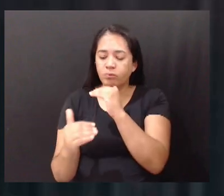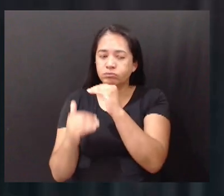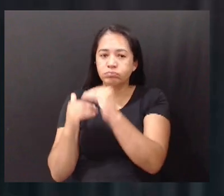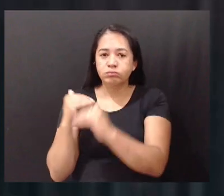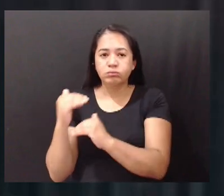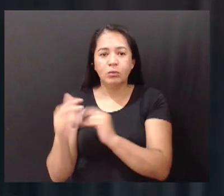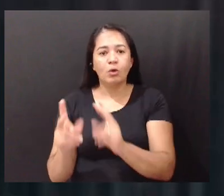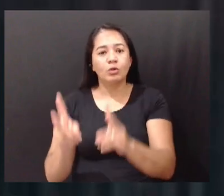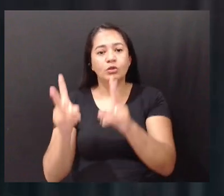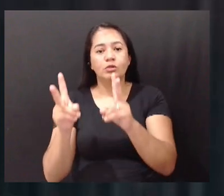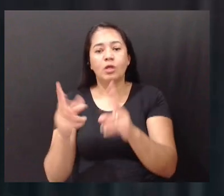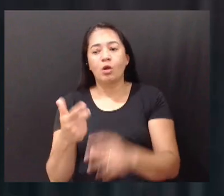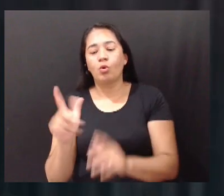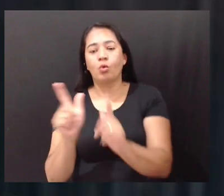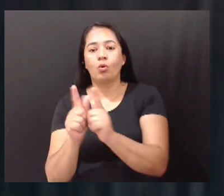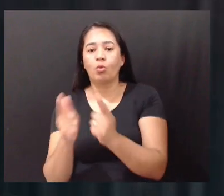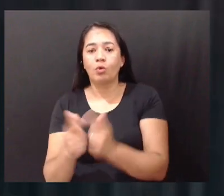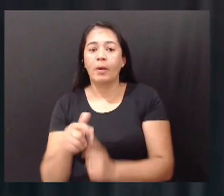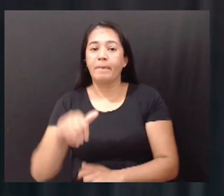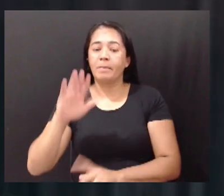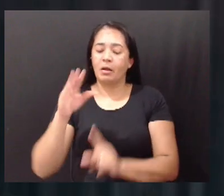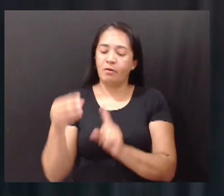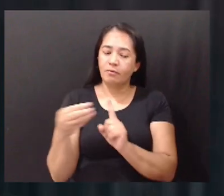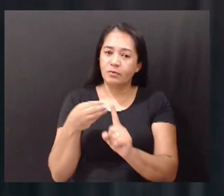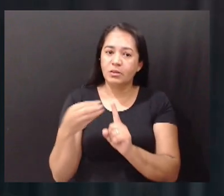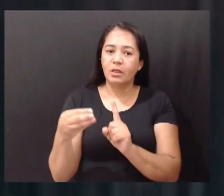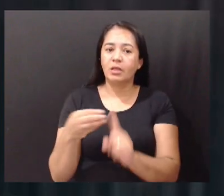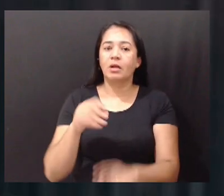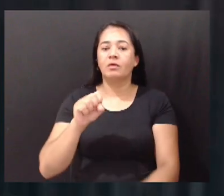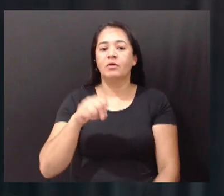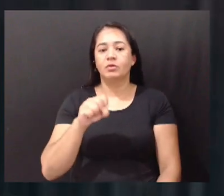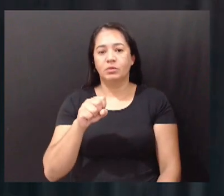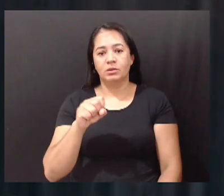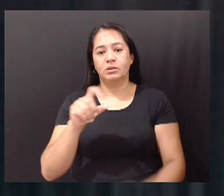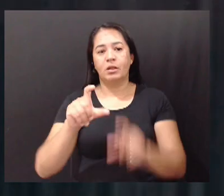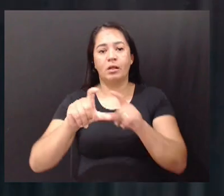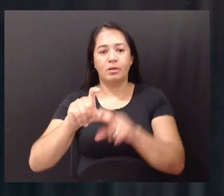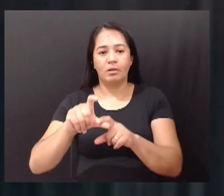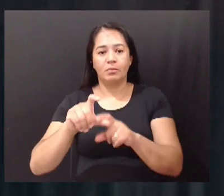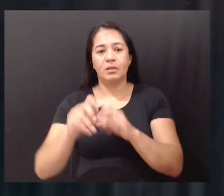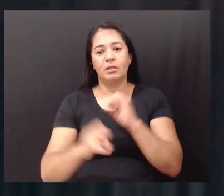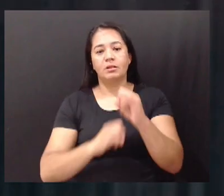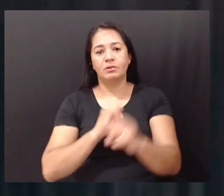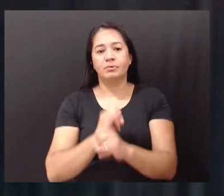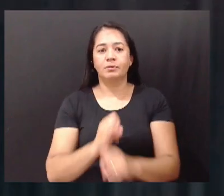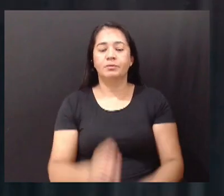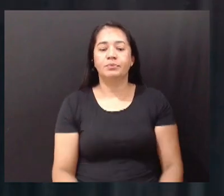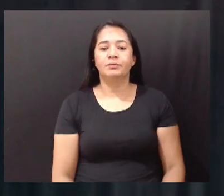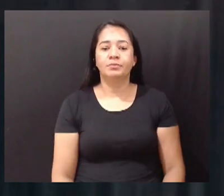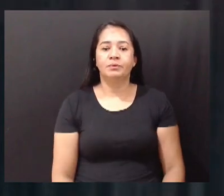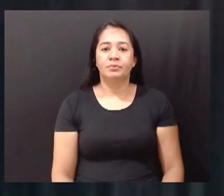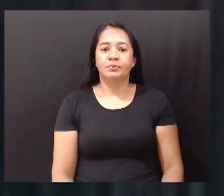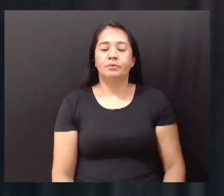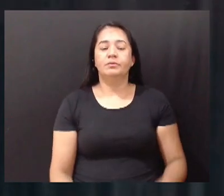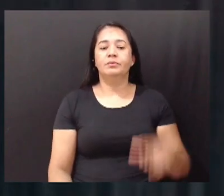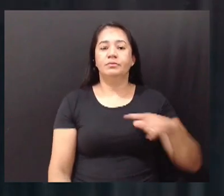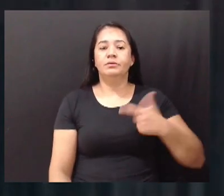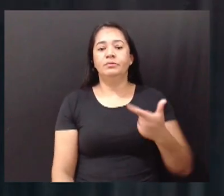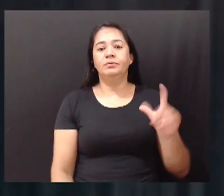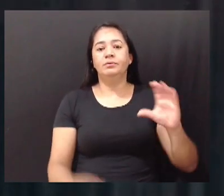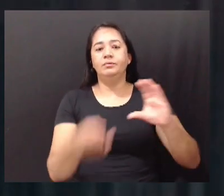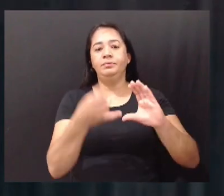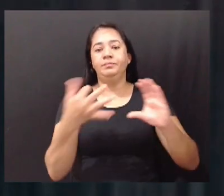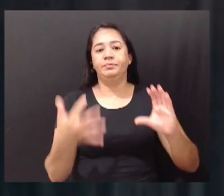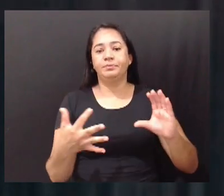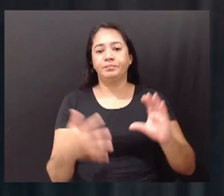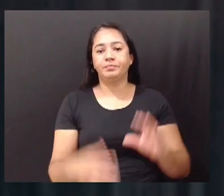acaba ficando mais vulnerável à dependência, digital, né, entre outras características que nós poderíamos citar. Mas existem